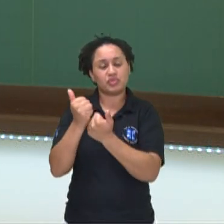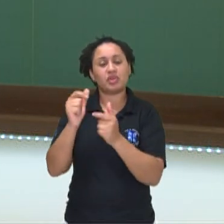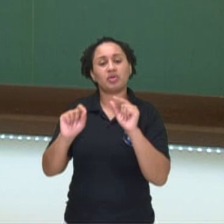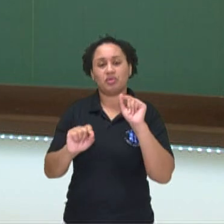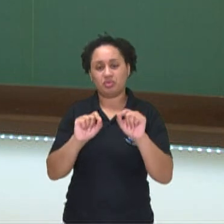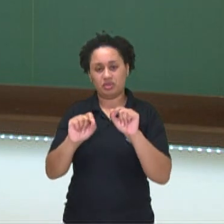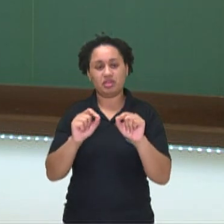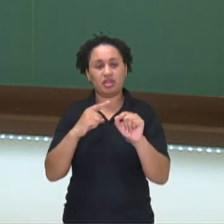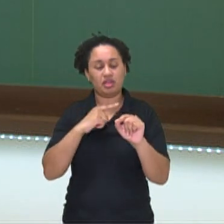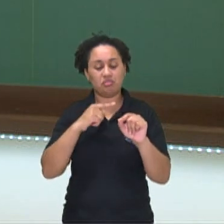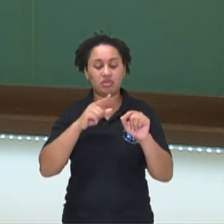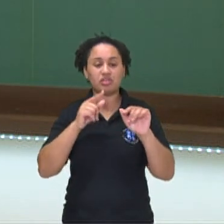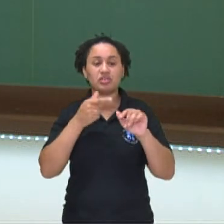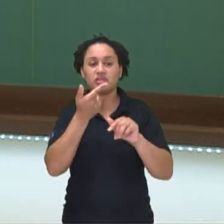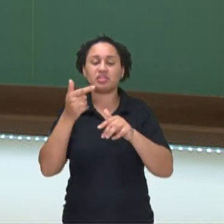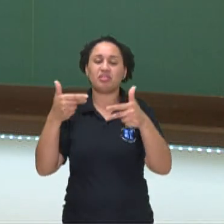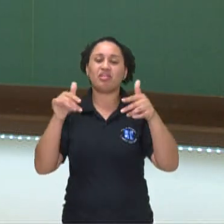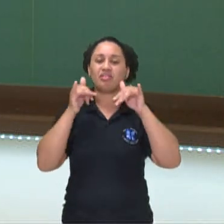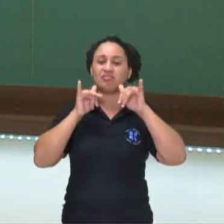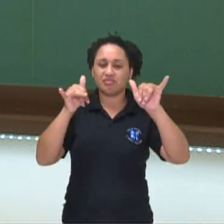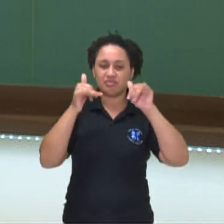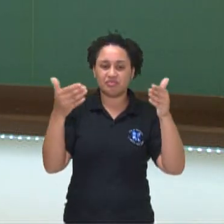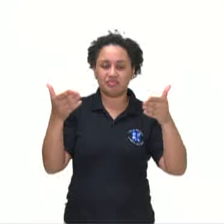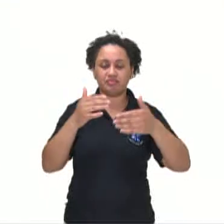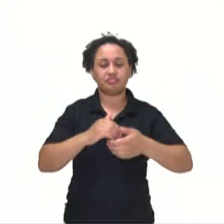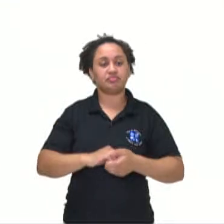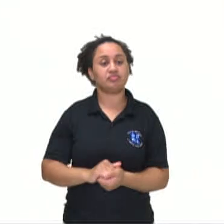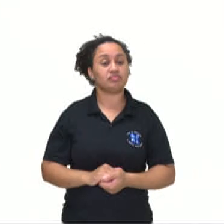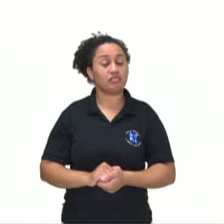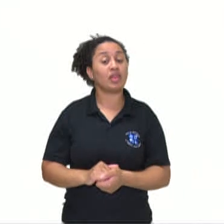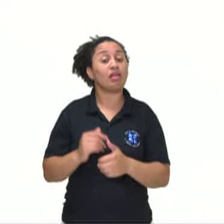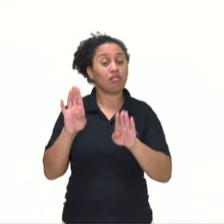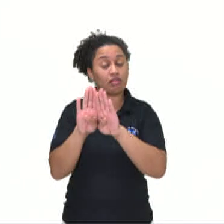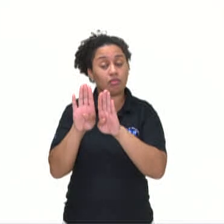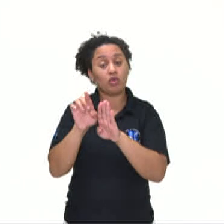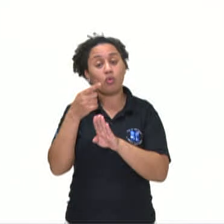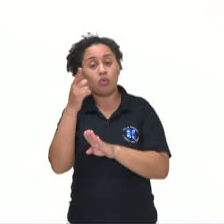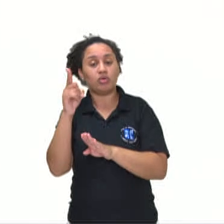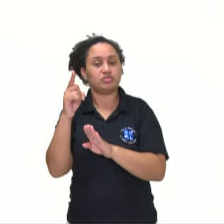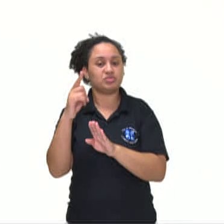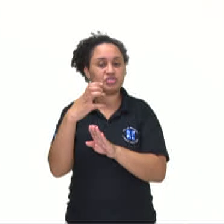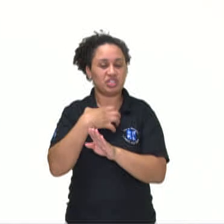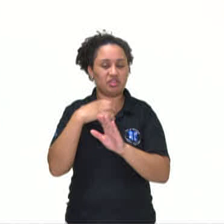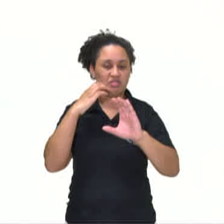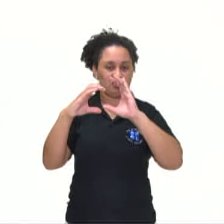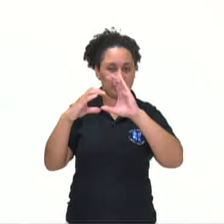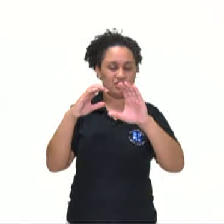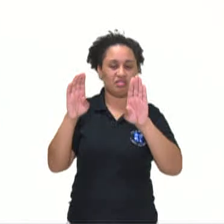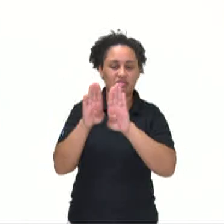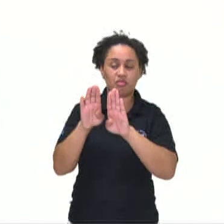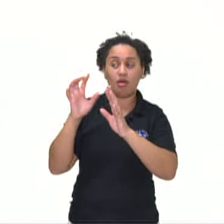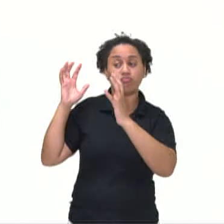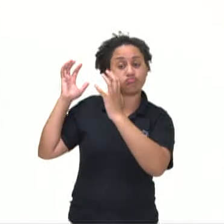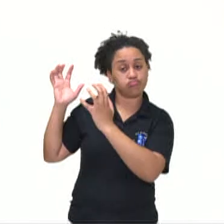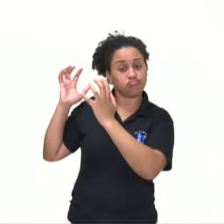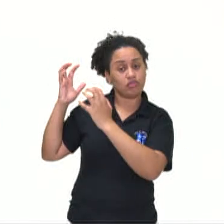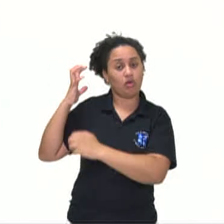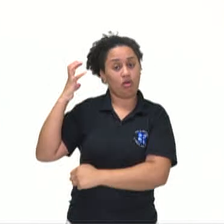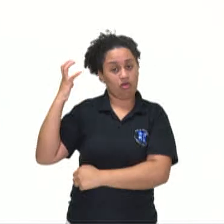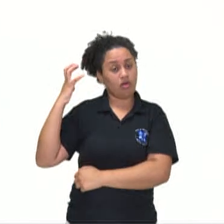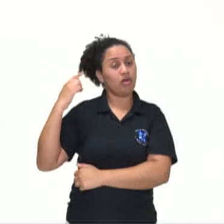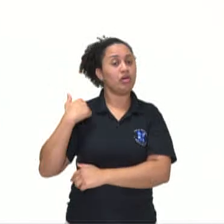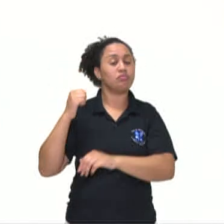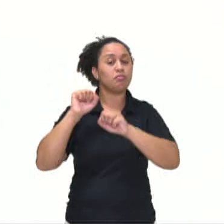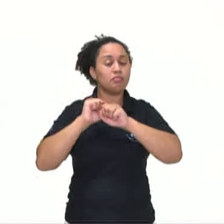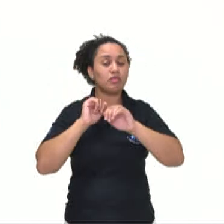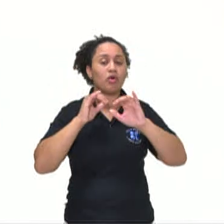por meios eletrônicos. Além do jornal, nós temos o rádio. É um meio de comunicação que possibilita a comunicação